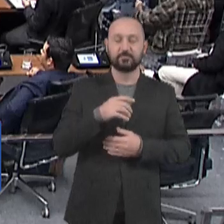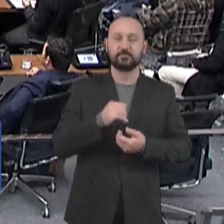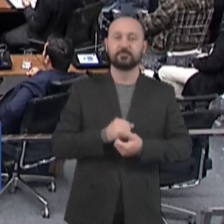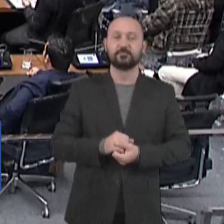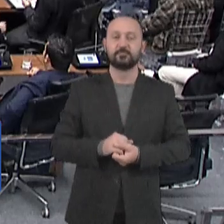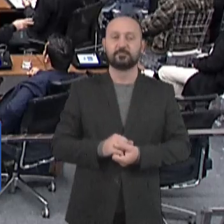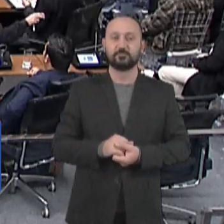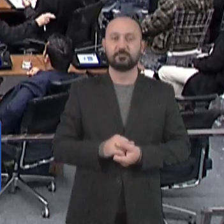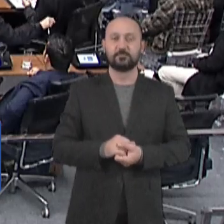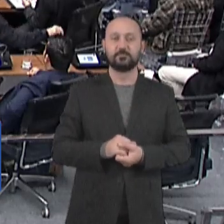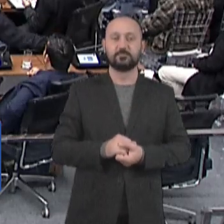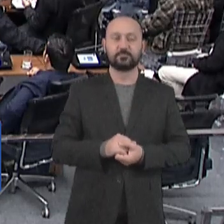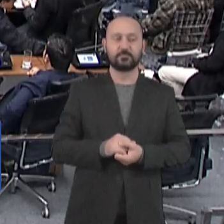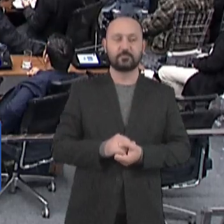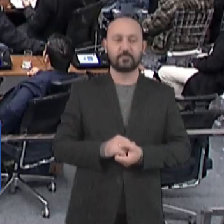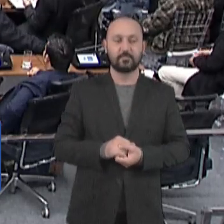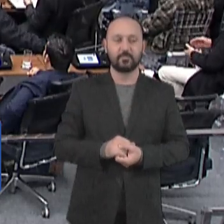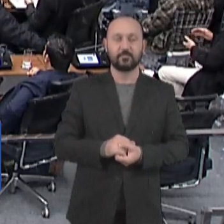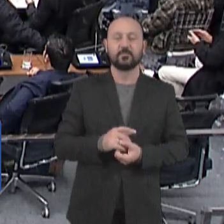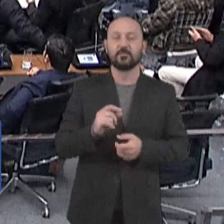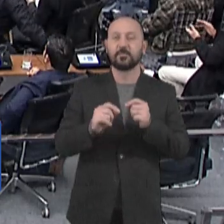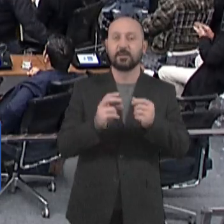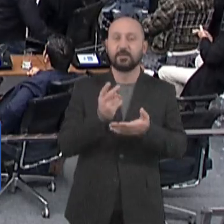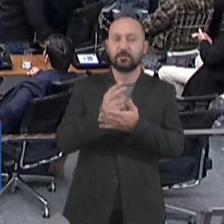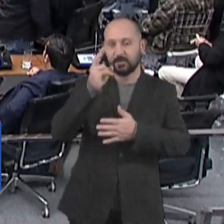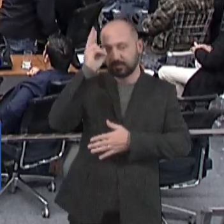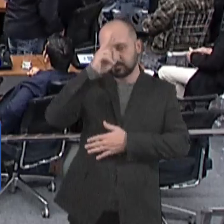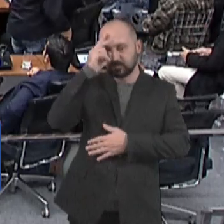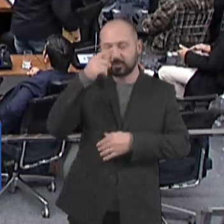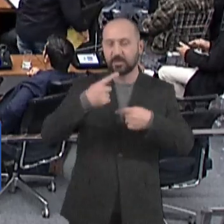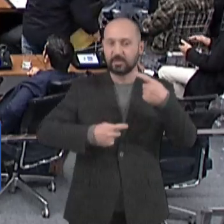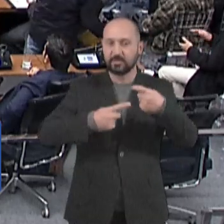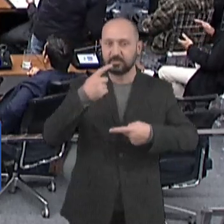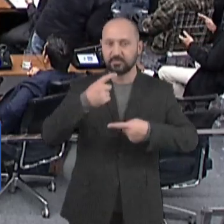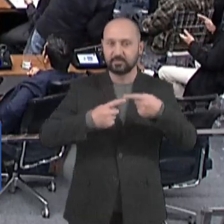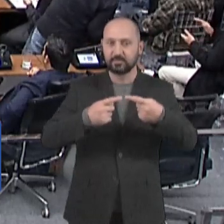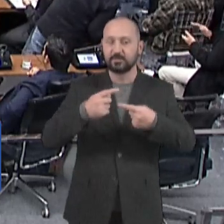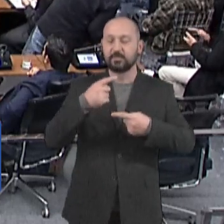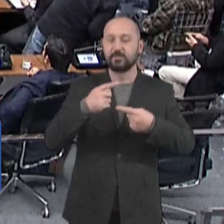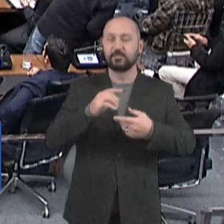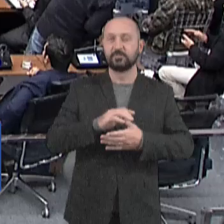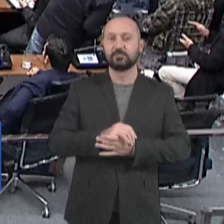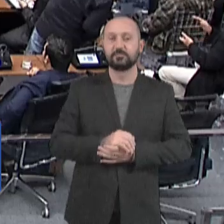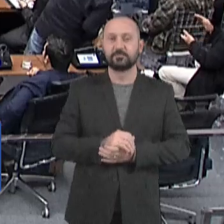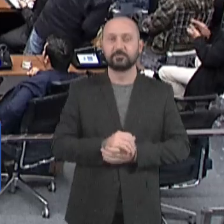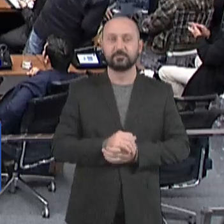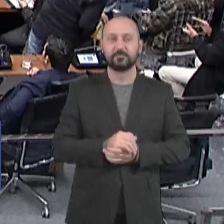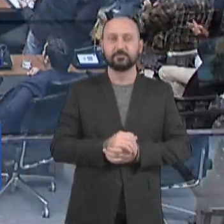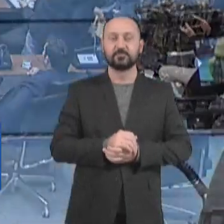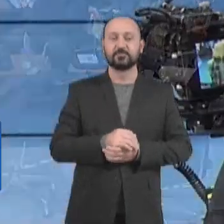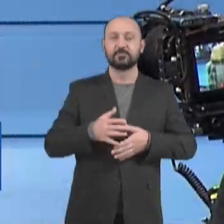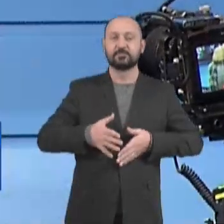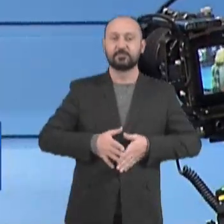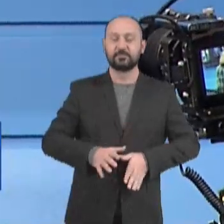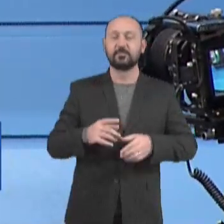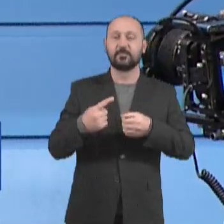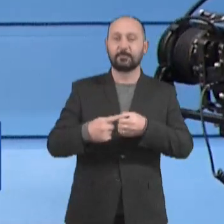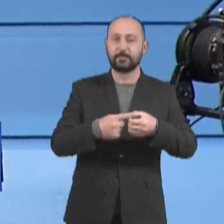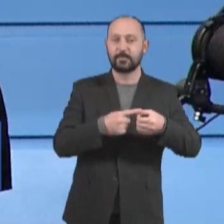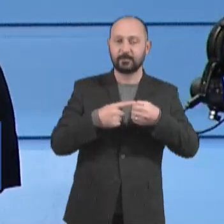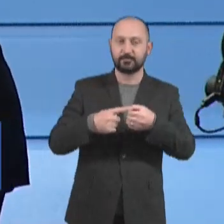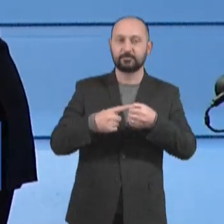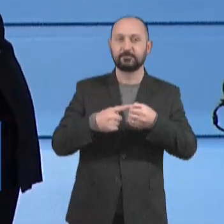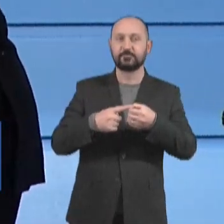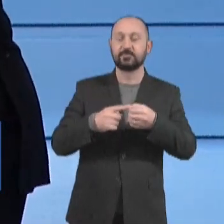Demur, decana da História da Guerra da Tríplice Aliança. Nasceu na cidade